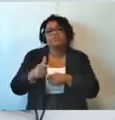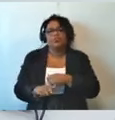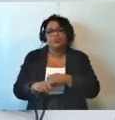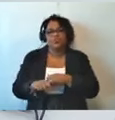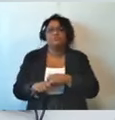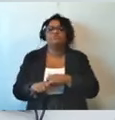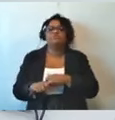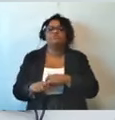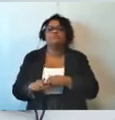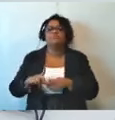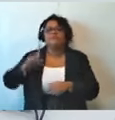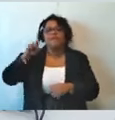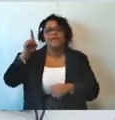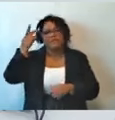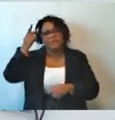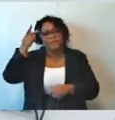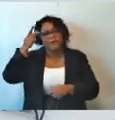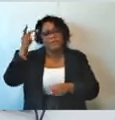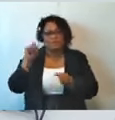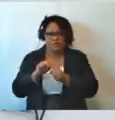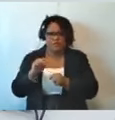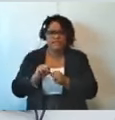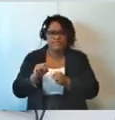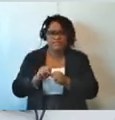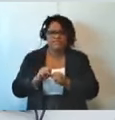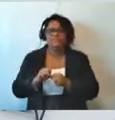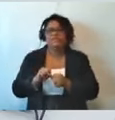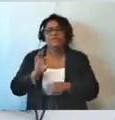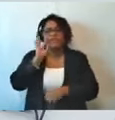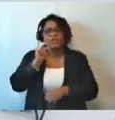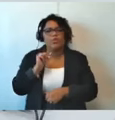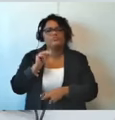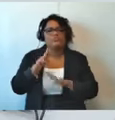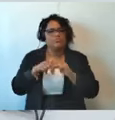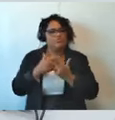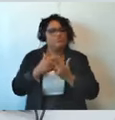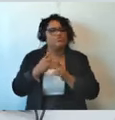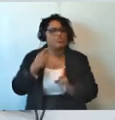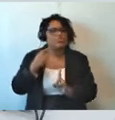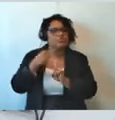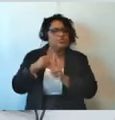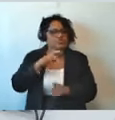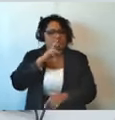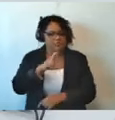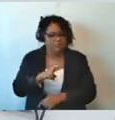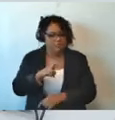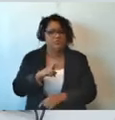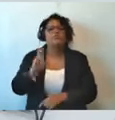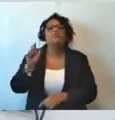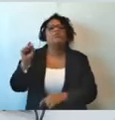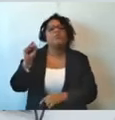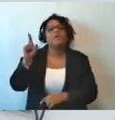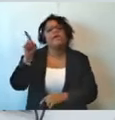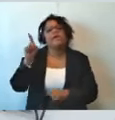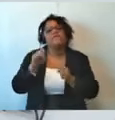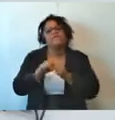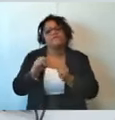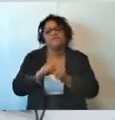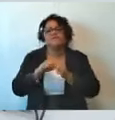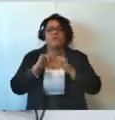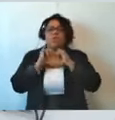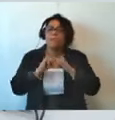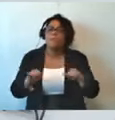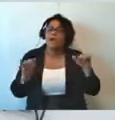isso os resultados positivos. Uma campanha muito grande, educativa, junto